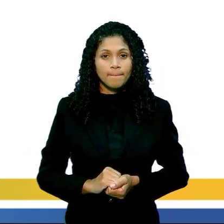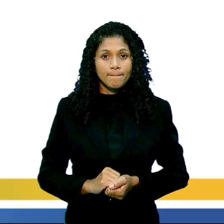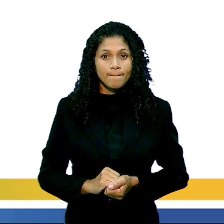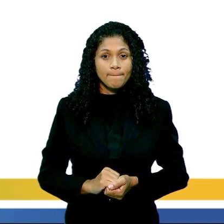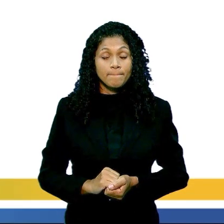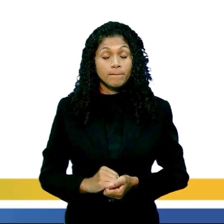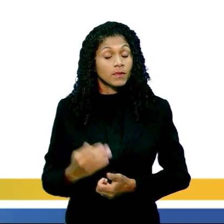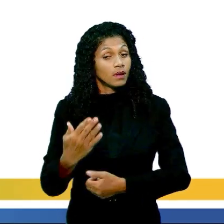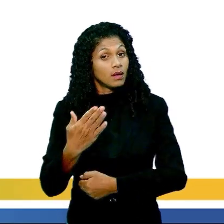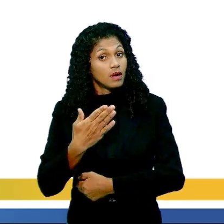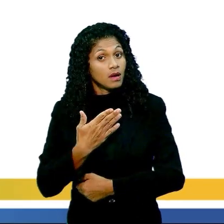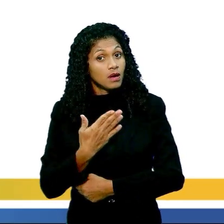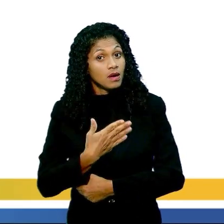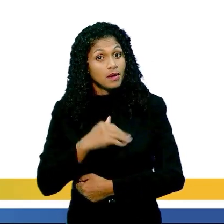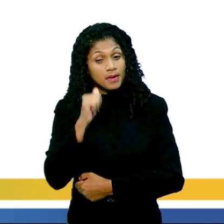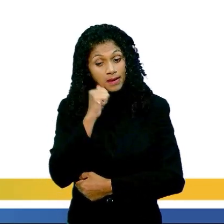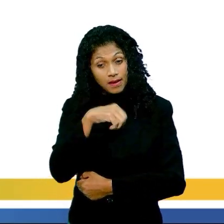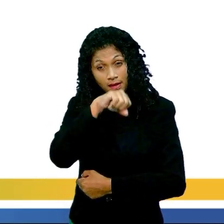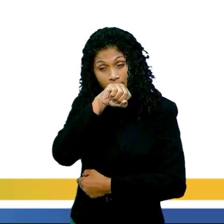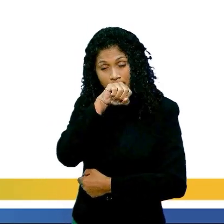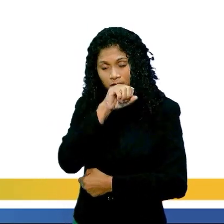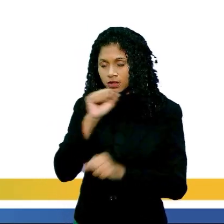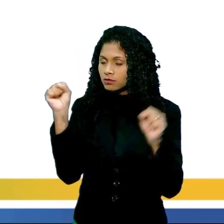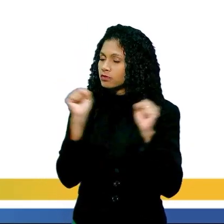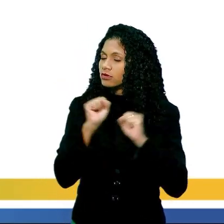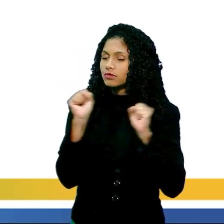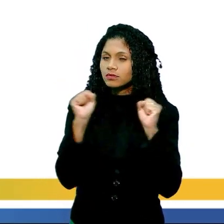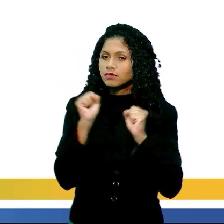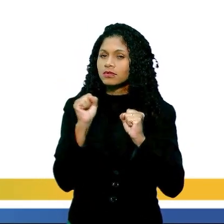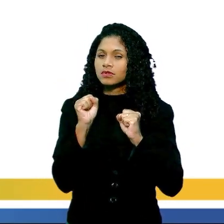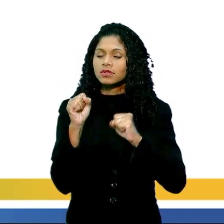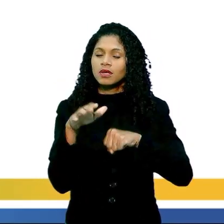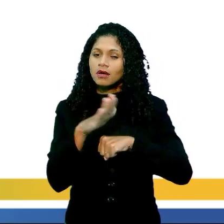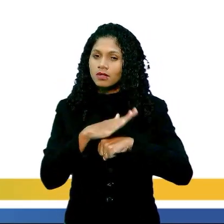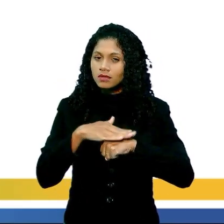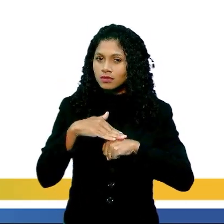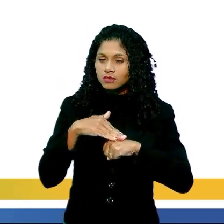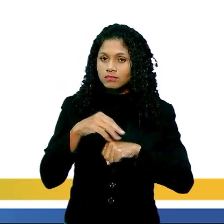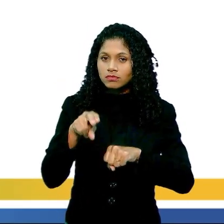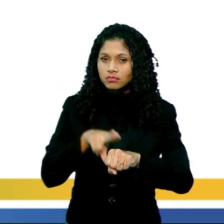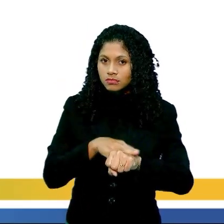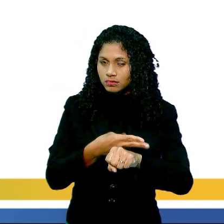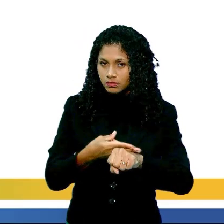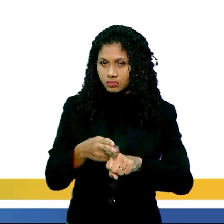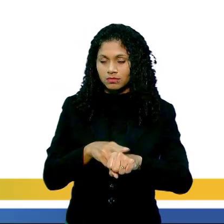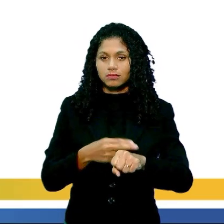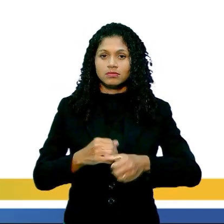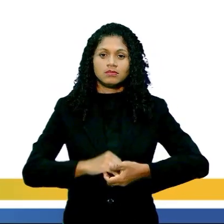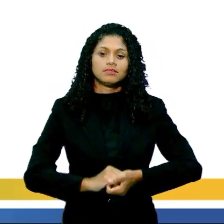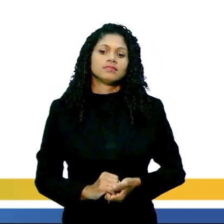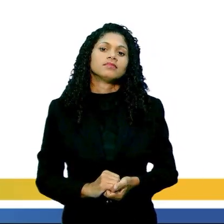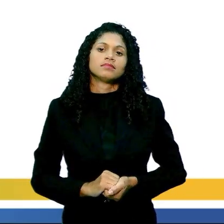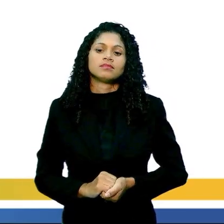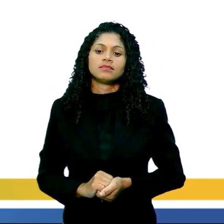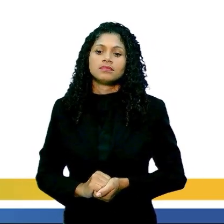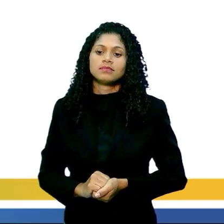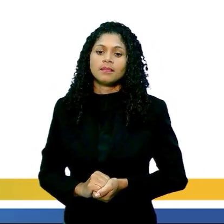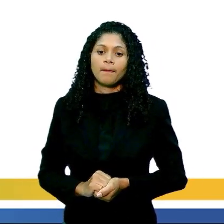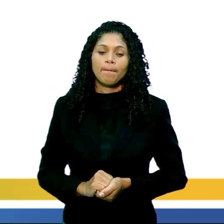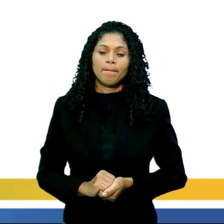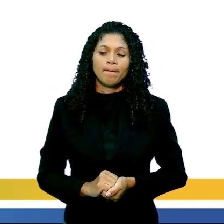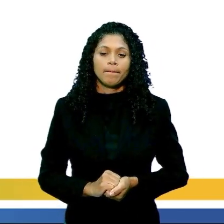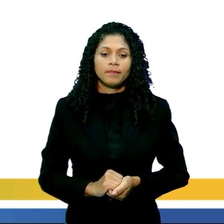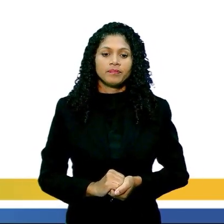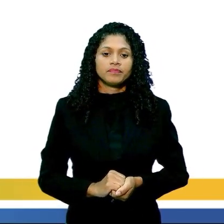chocolate. Minha mãe ama chocolate. Thaís and Tiago go to school in